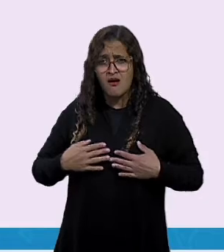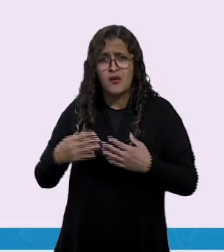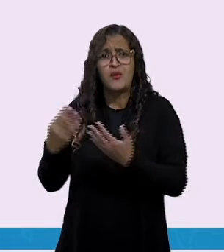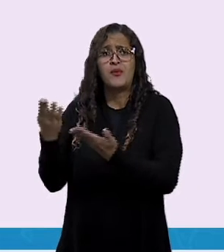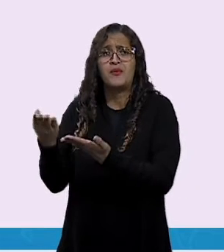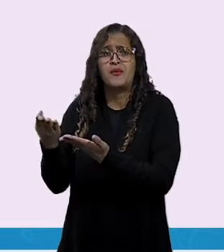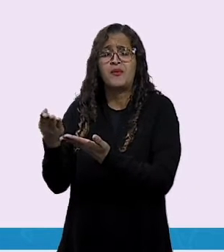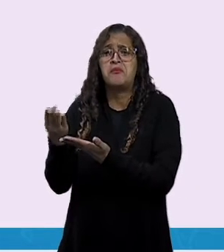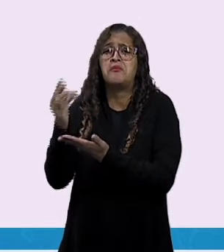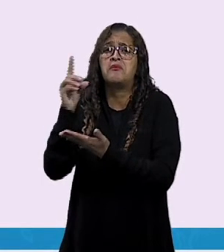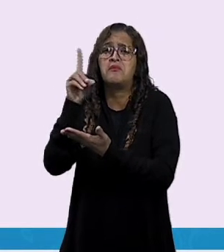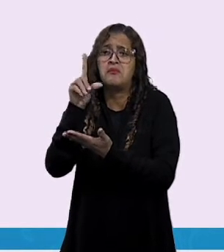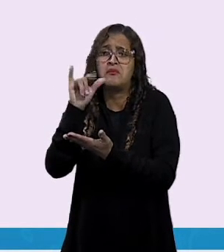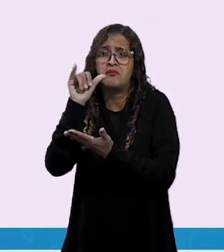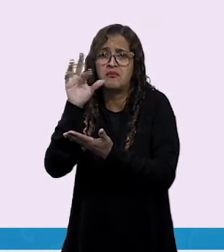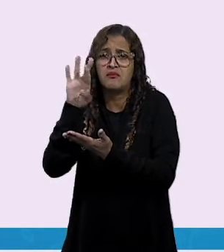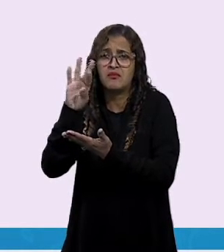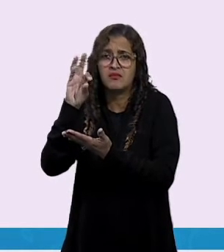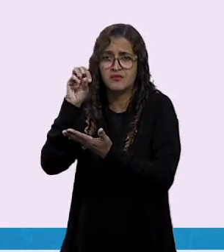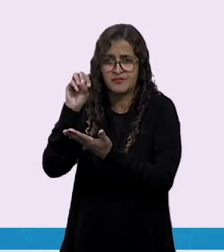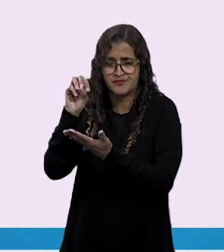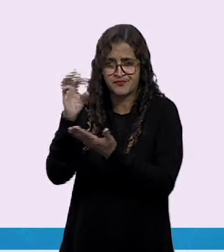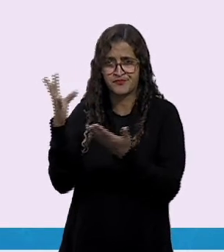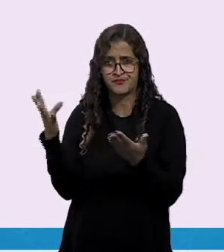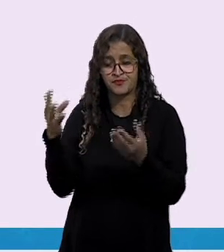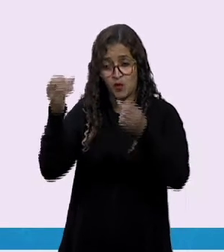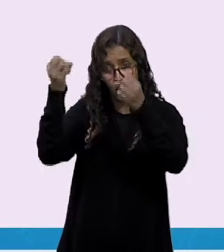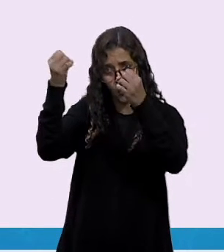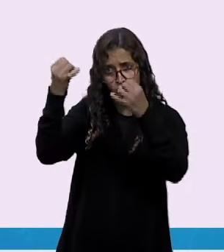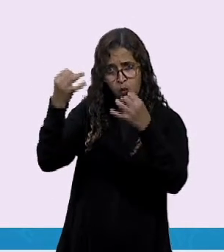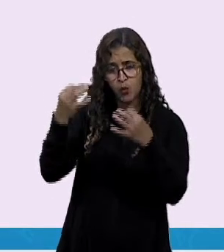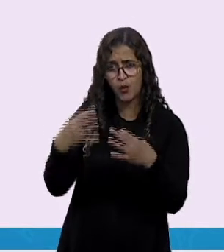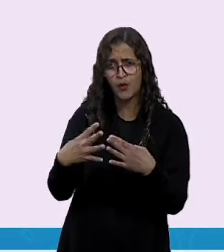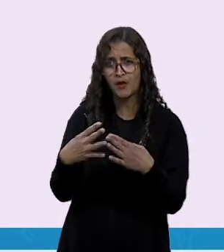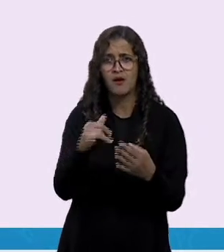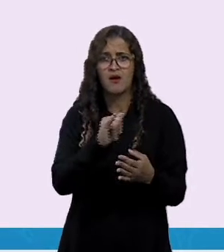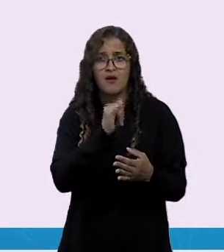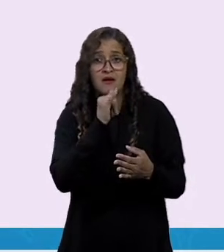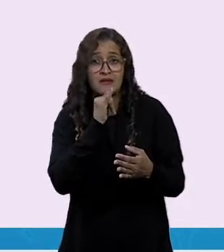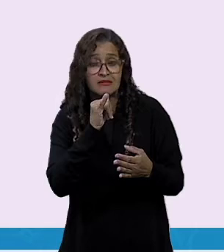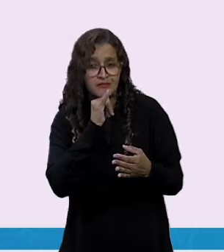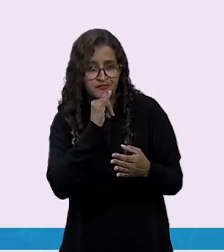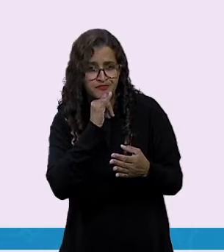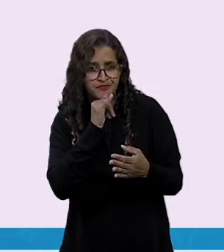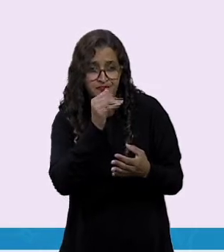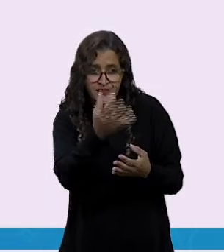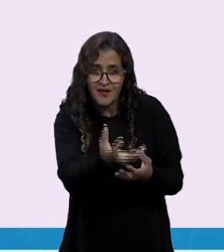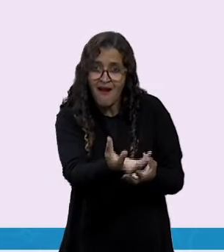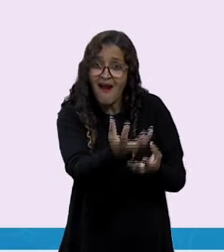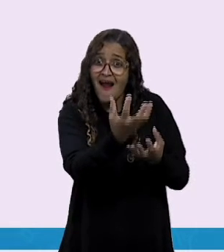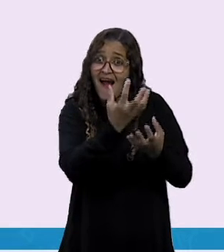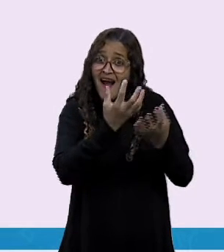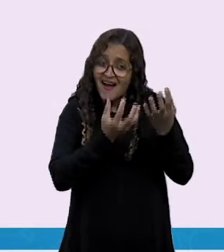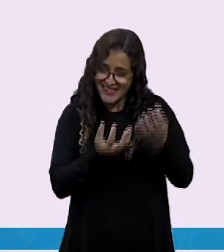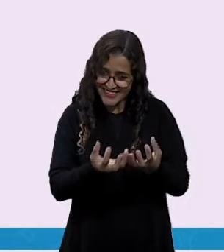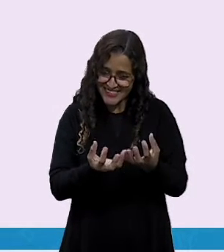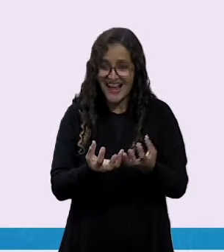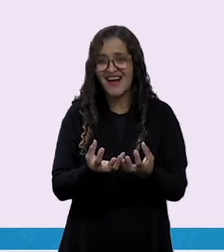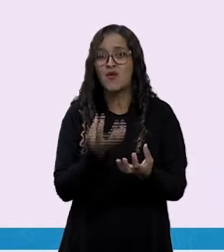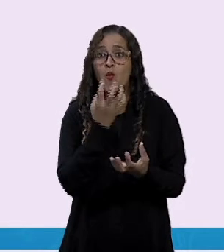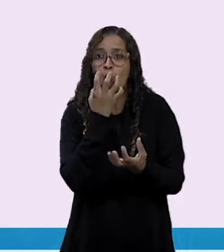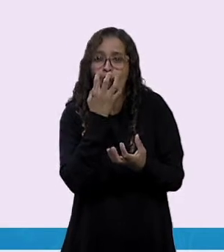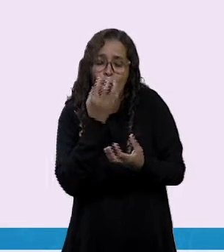e indireto? Olha um exemplo de direto. Você ganhou um filhotinho de cachorro, um cachorrinho